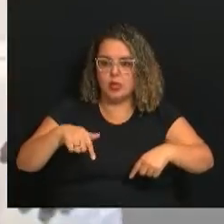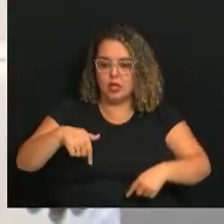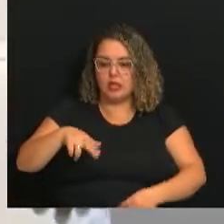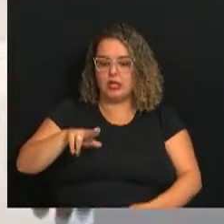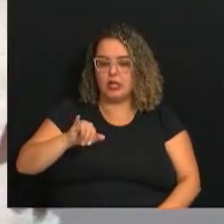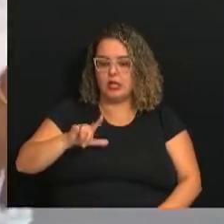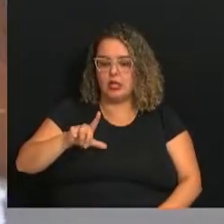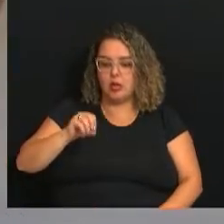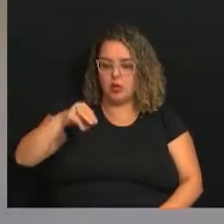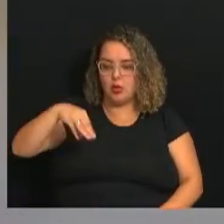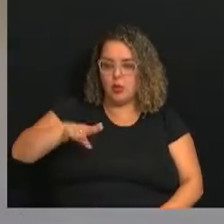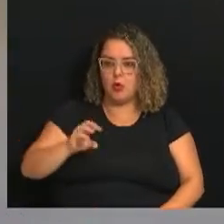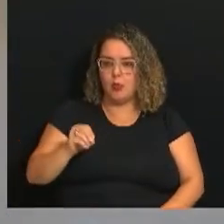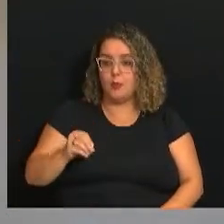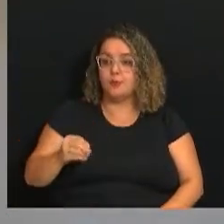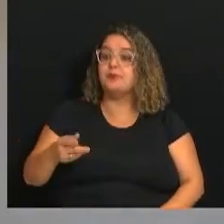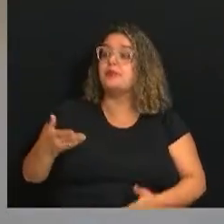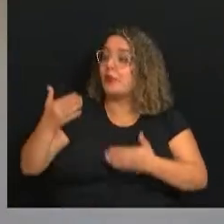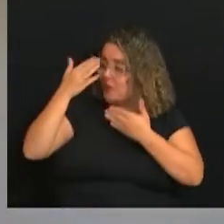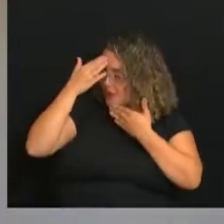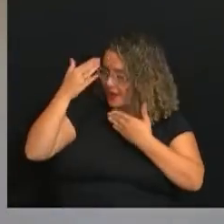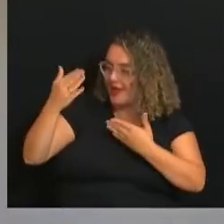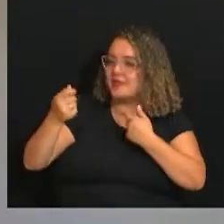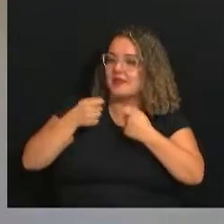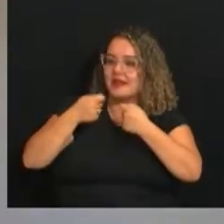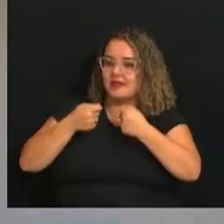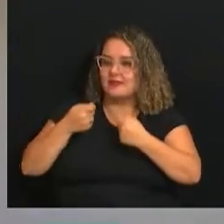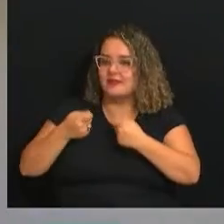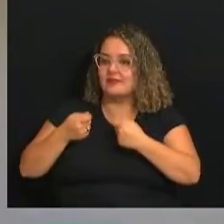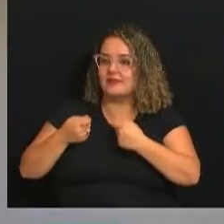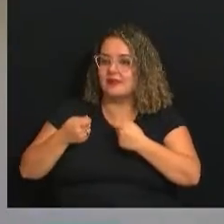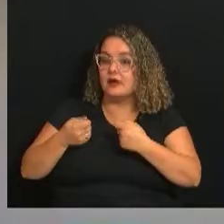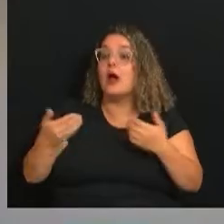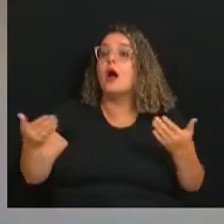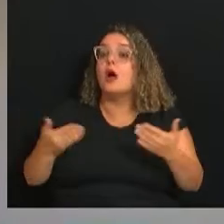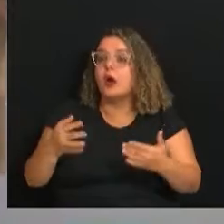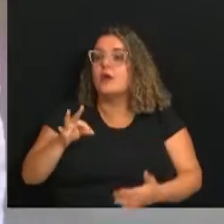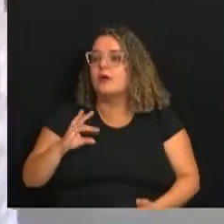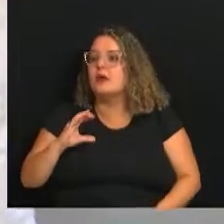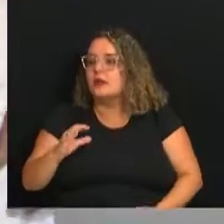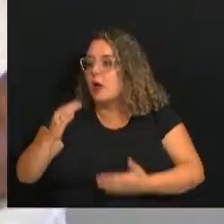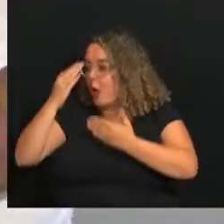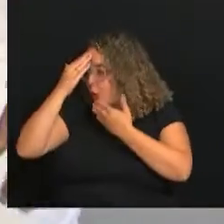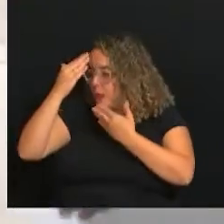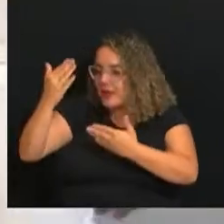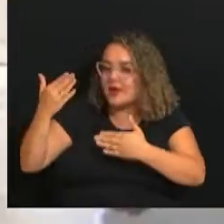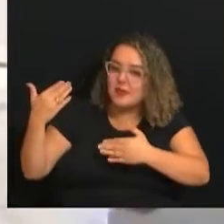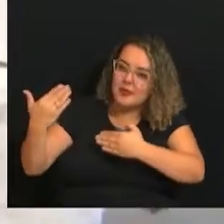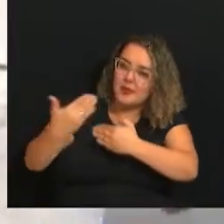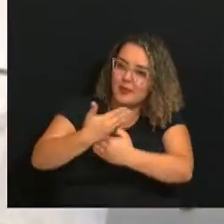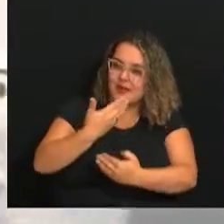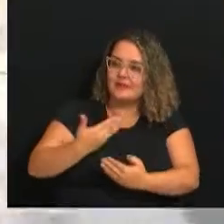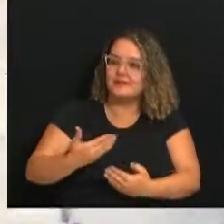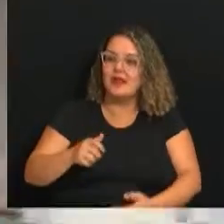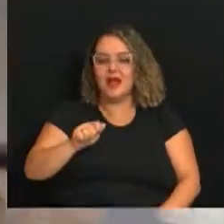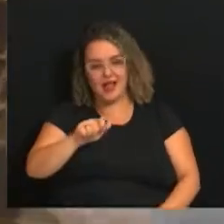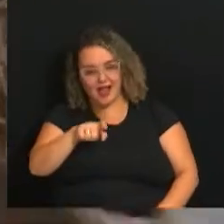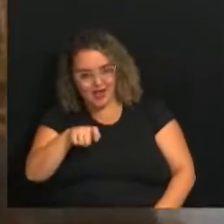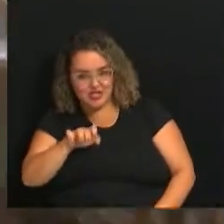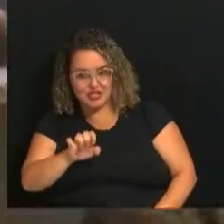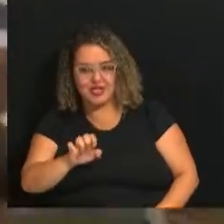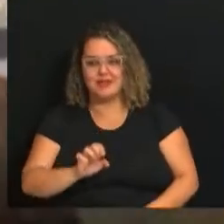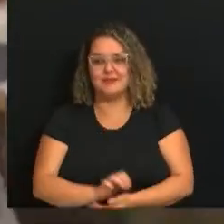legalmente a abolição da escravatura, né? E quero deixar explícito aqui que a gente precisa